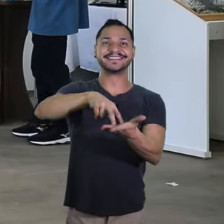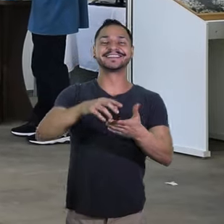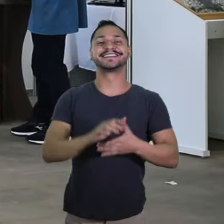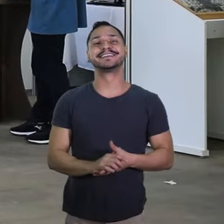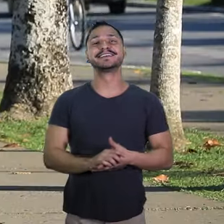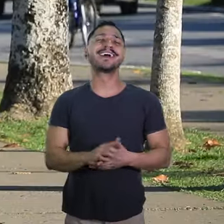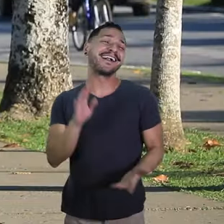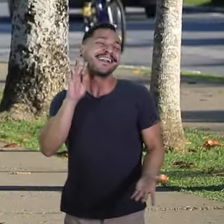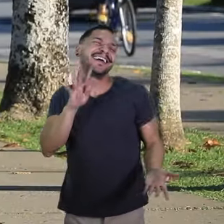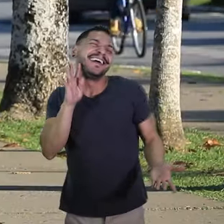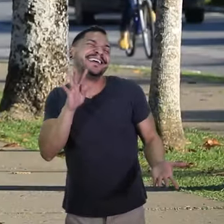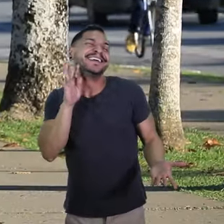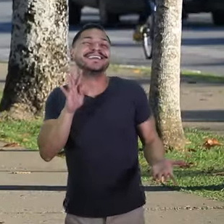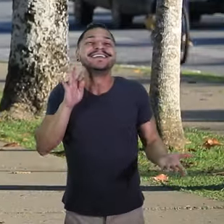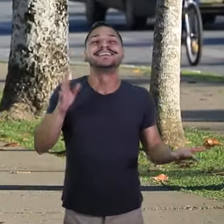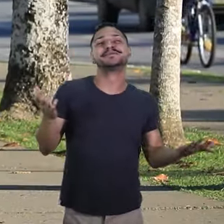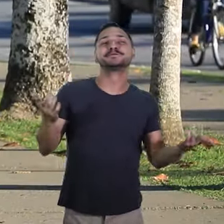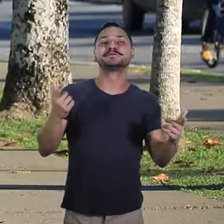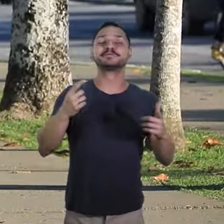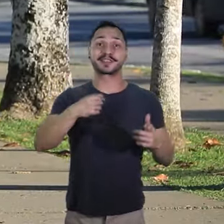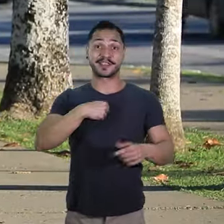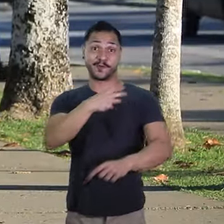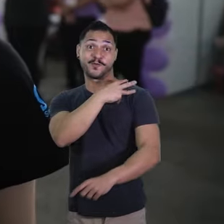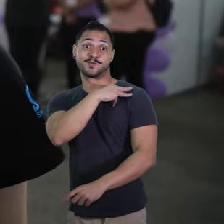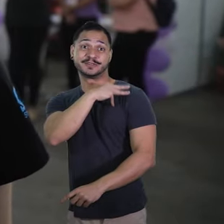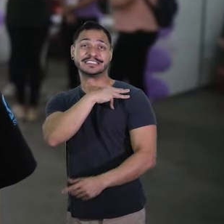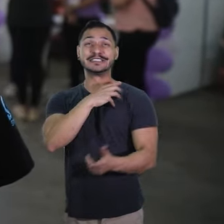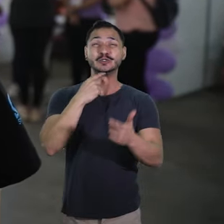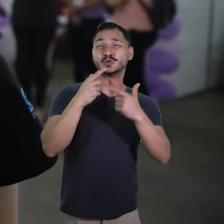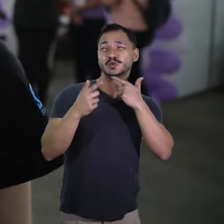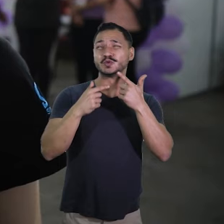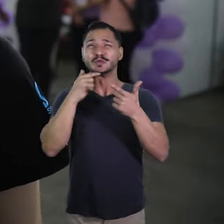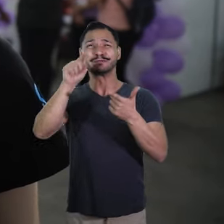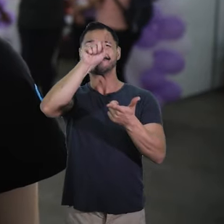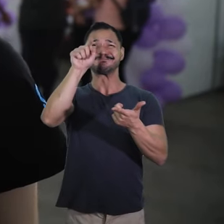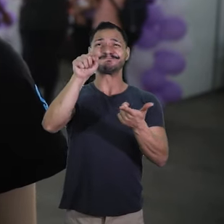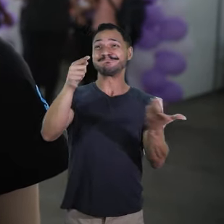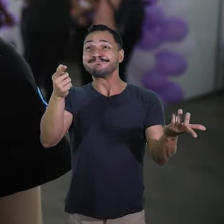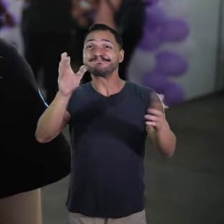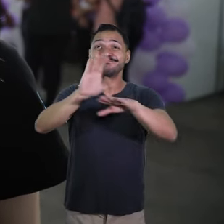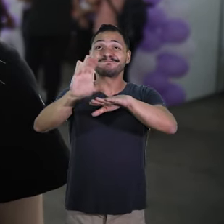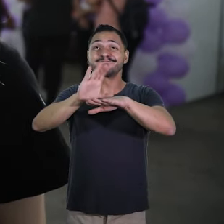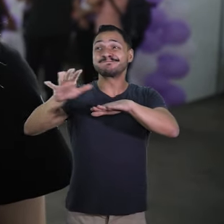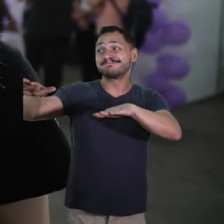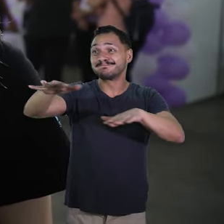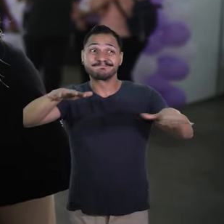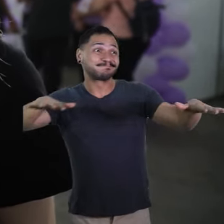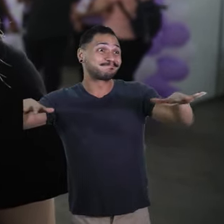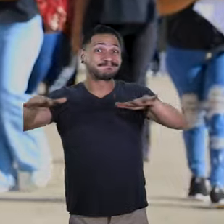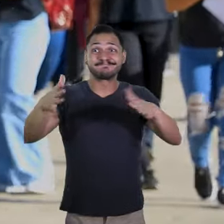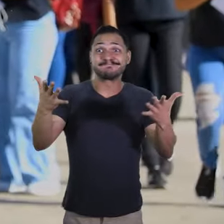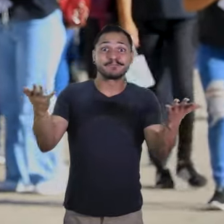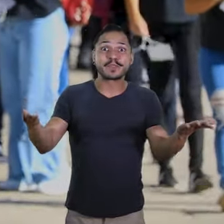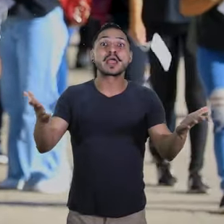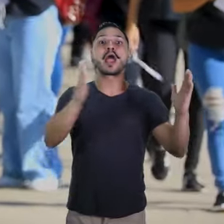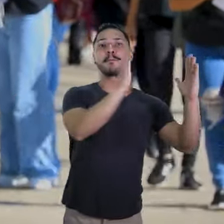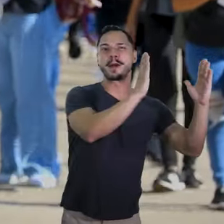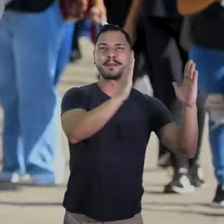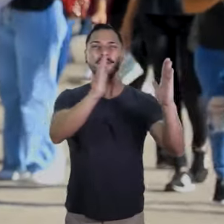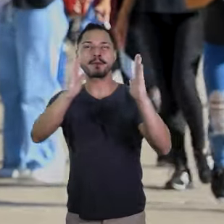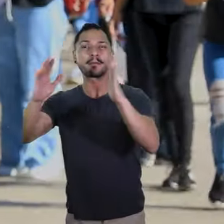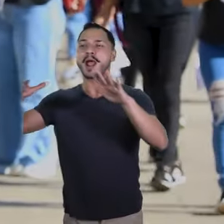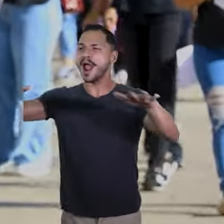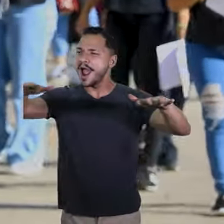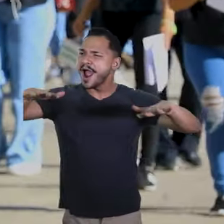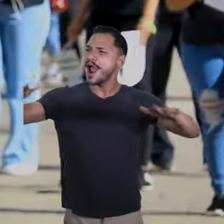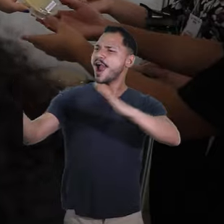der certo, eu vou vir para cá. Ah, eu acho muito legal, porque principalmente eu que estou no terceiro ano, eu tenho muitas dúvidas ainda sobre o que eu quero fazer